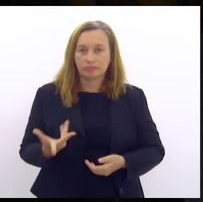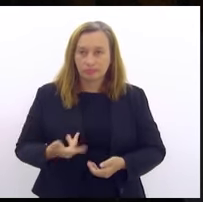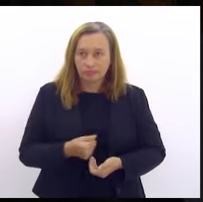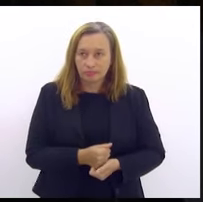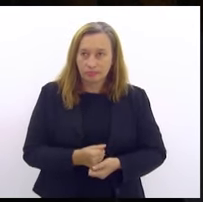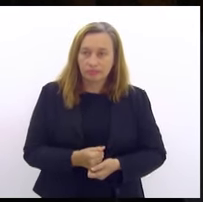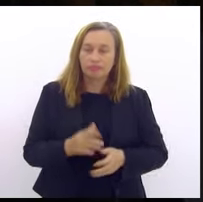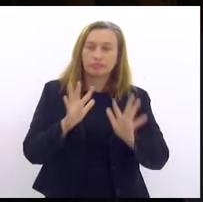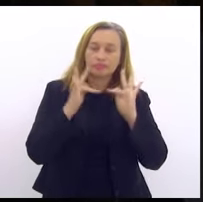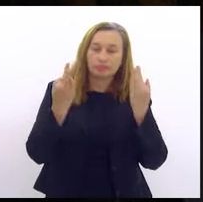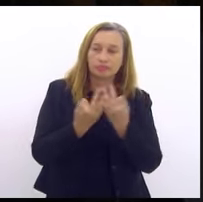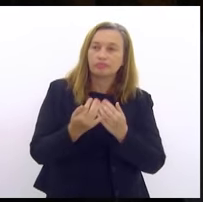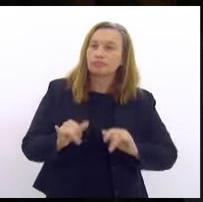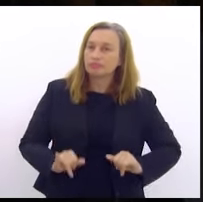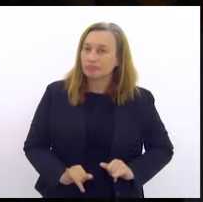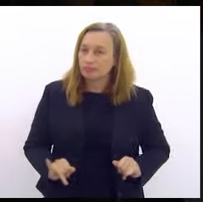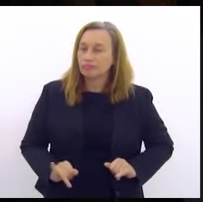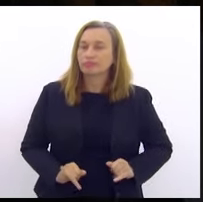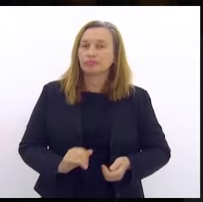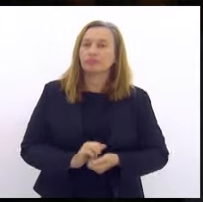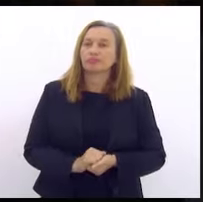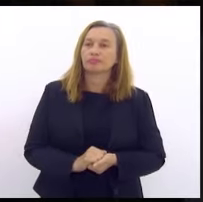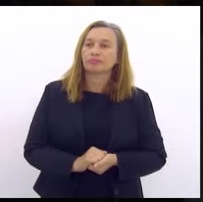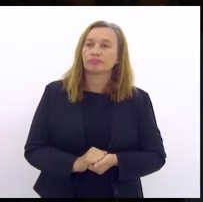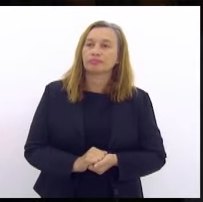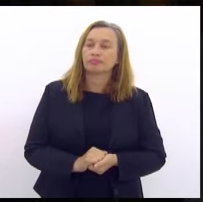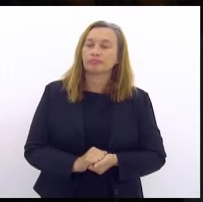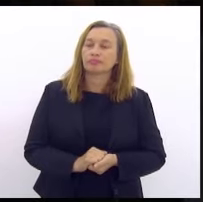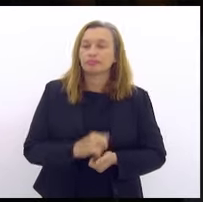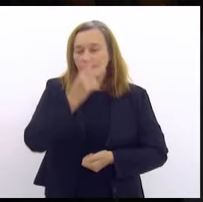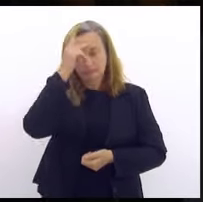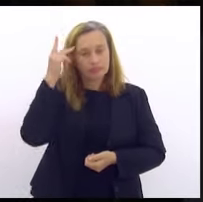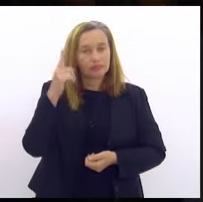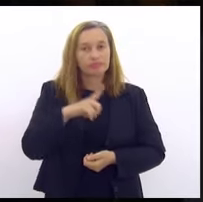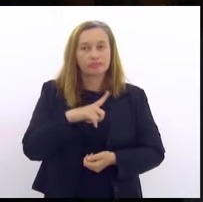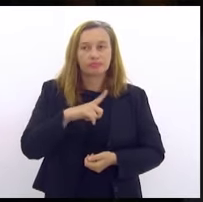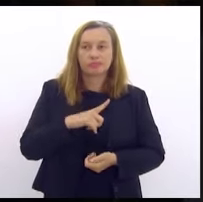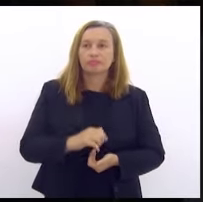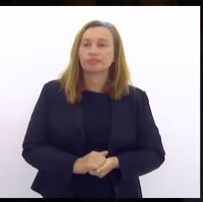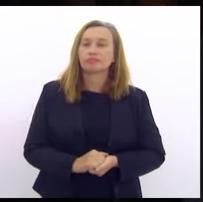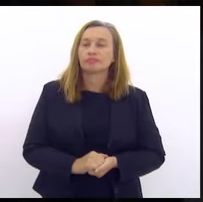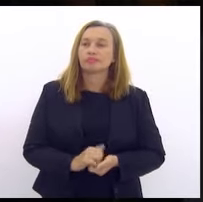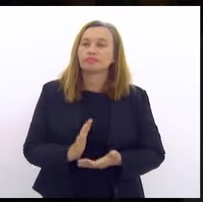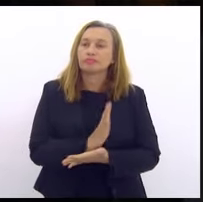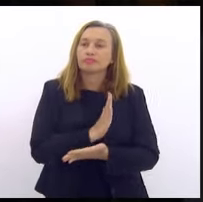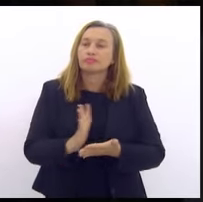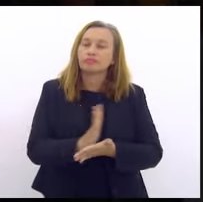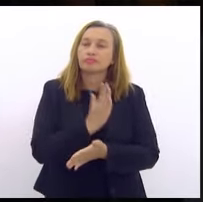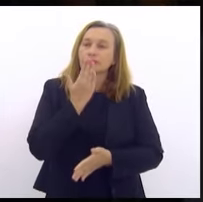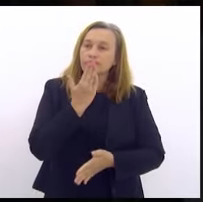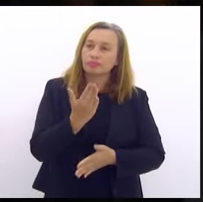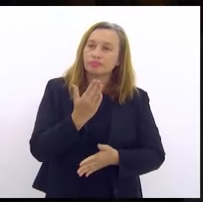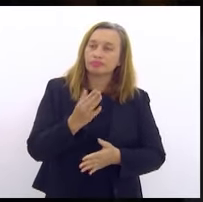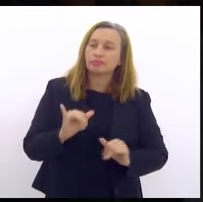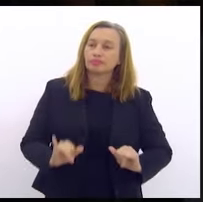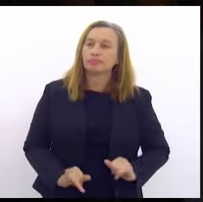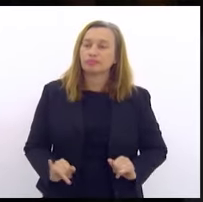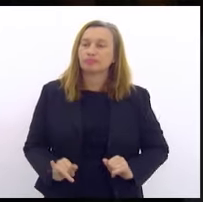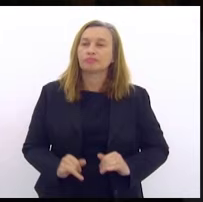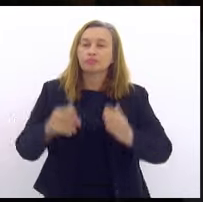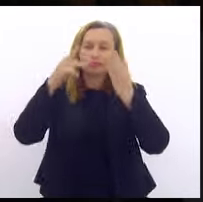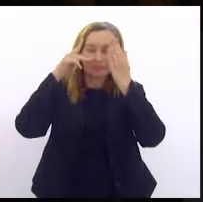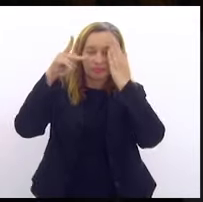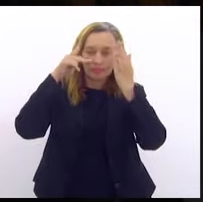E as famílias sofrem. Seja com as pessoas que têm algum tipo de sofrimento psíquico, que